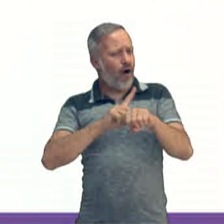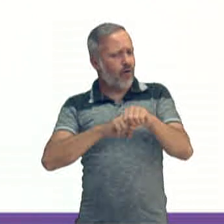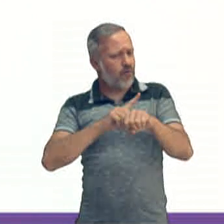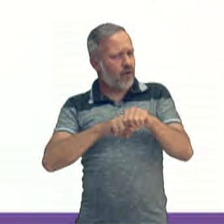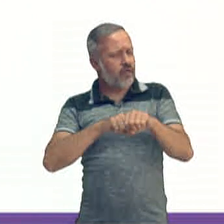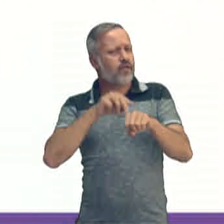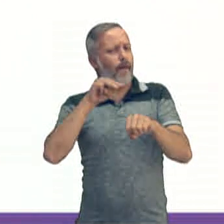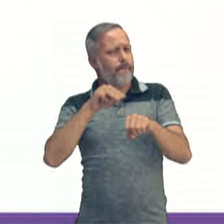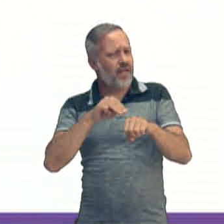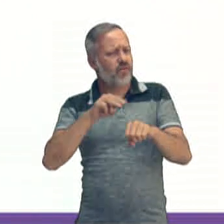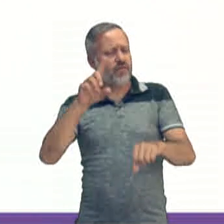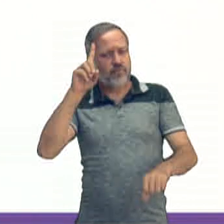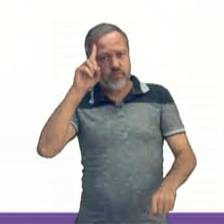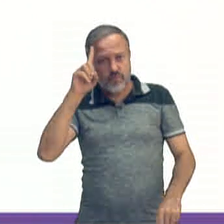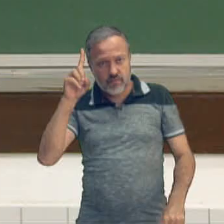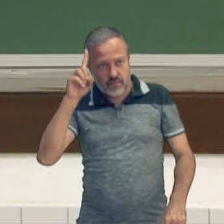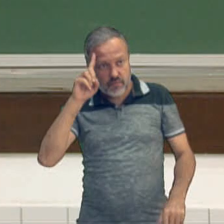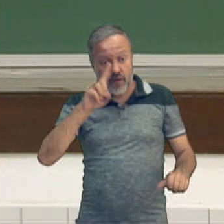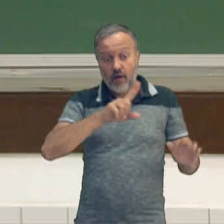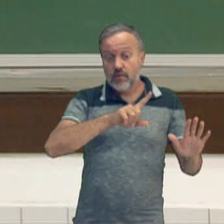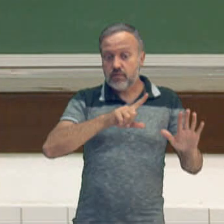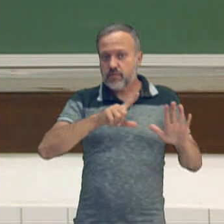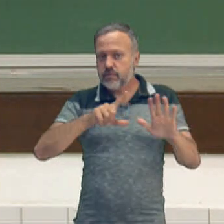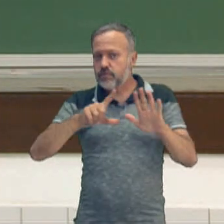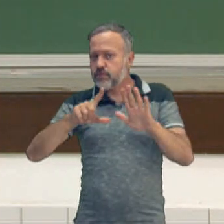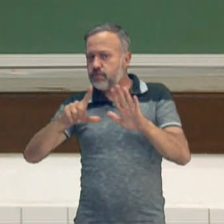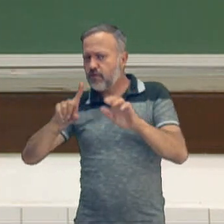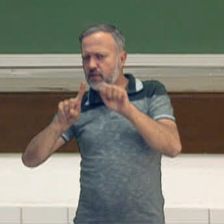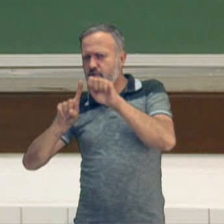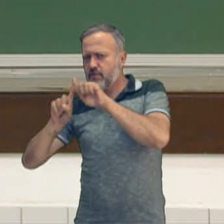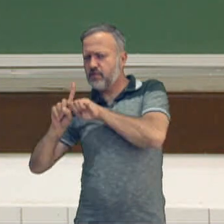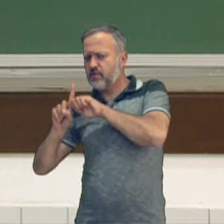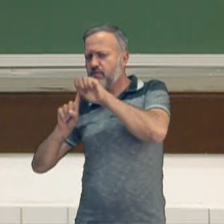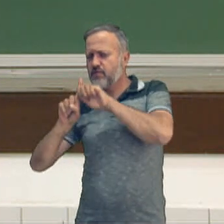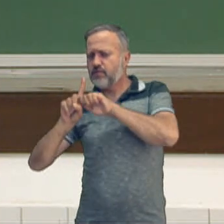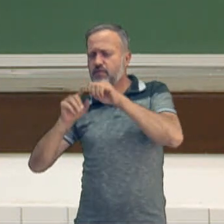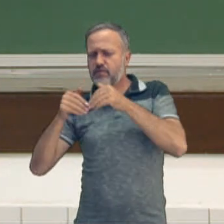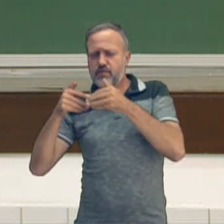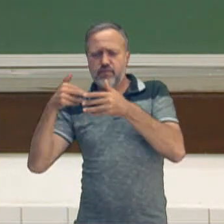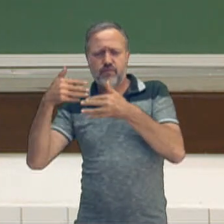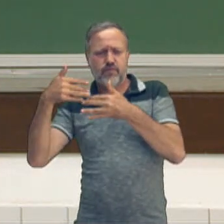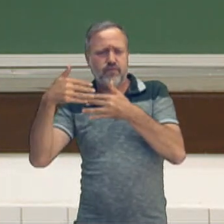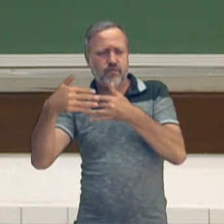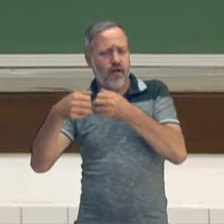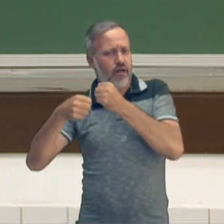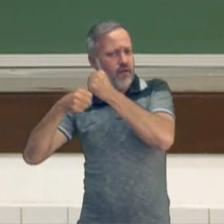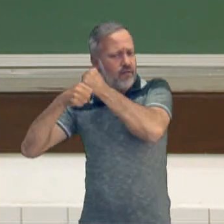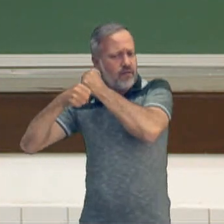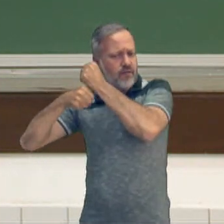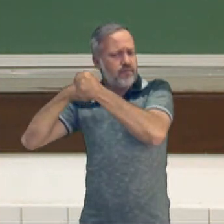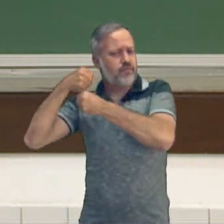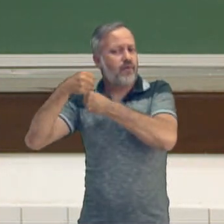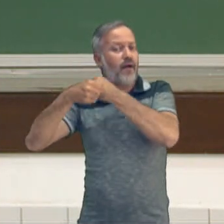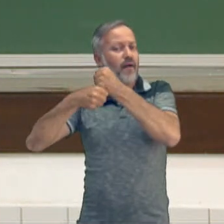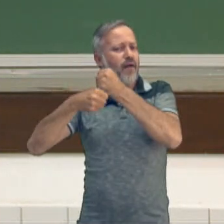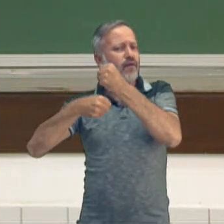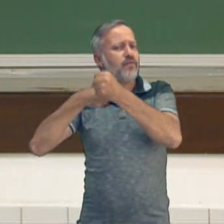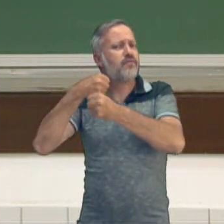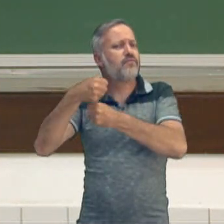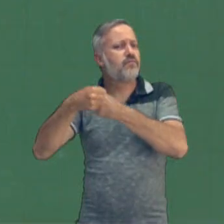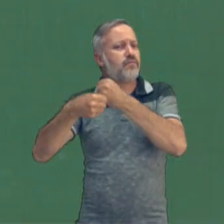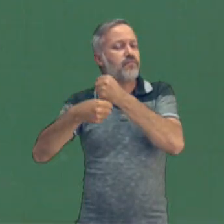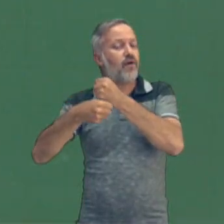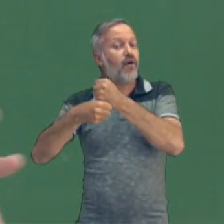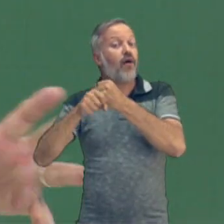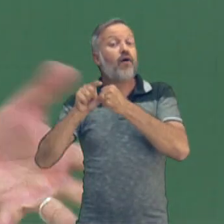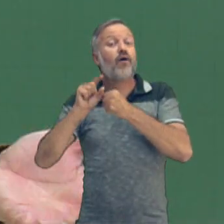minutos, dias, semanas, meses, décadas, milênios? Aliás, o